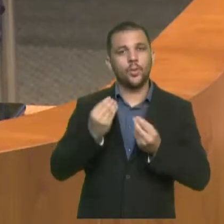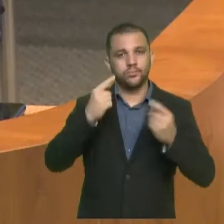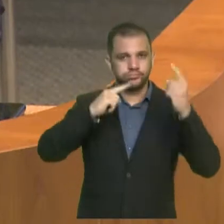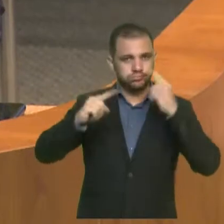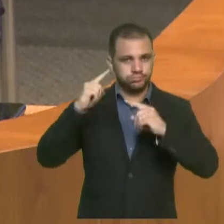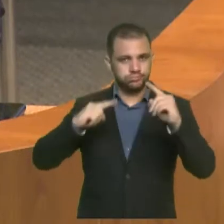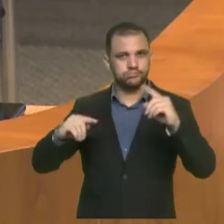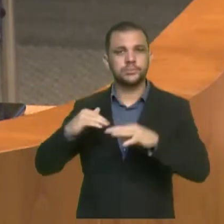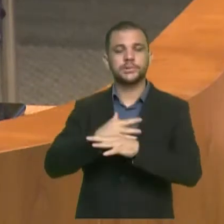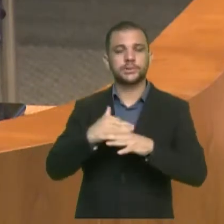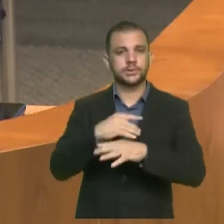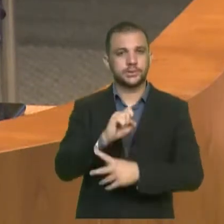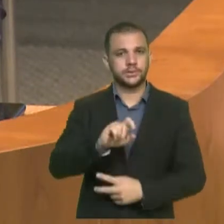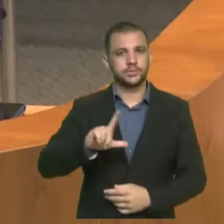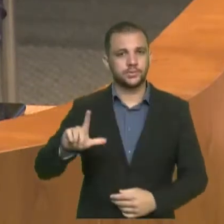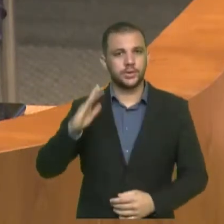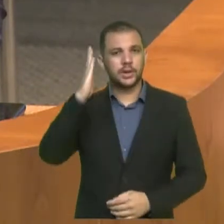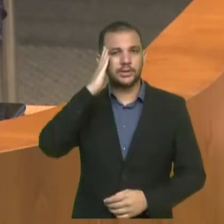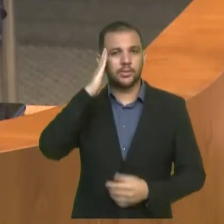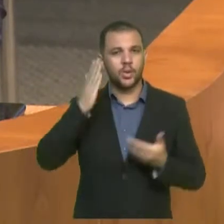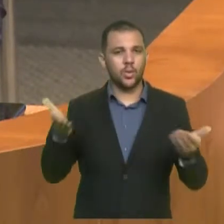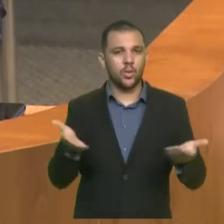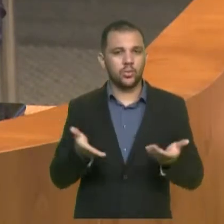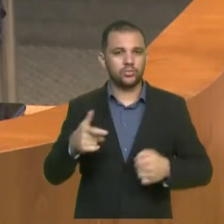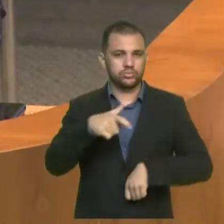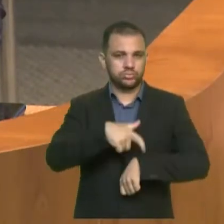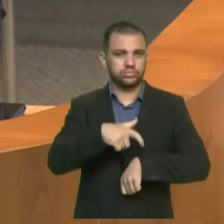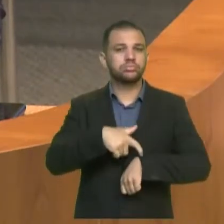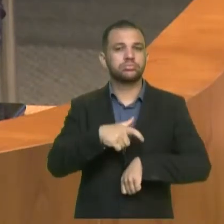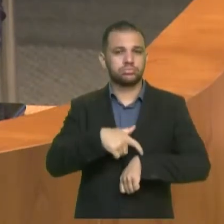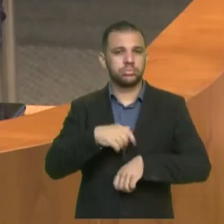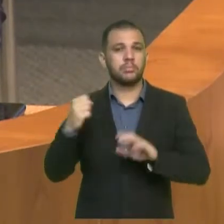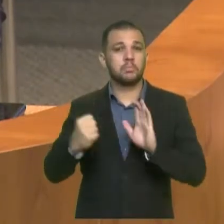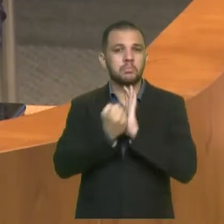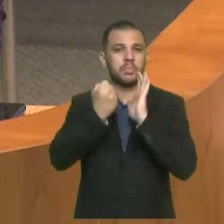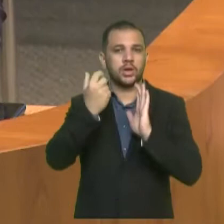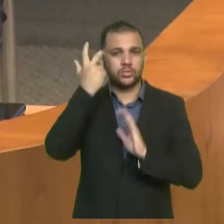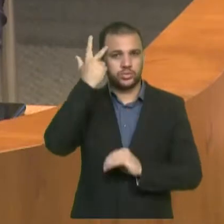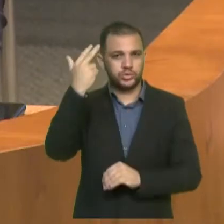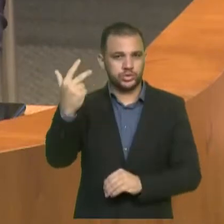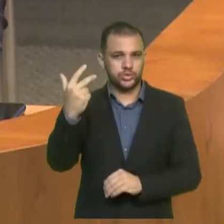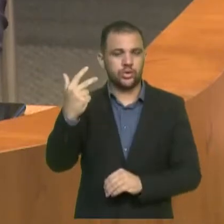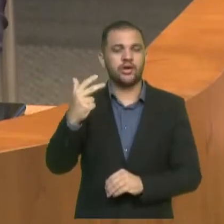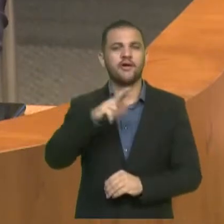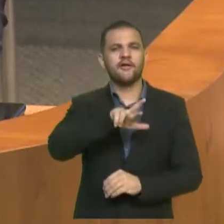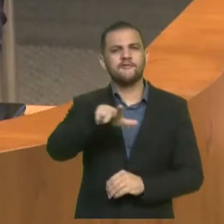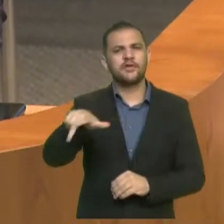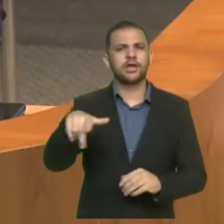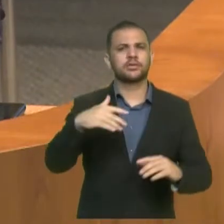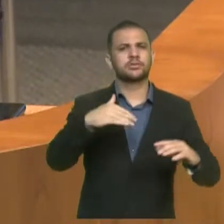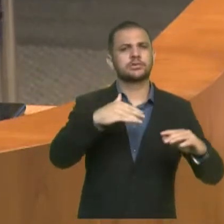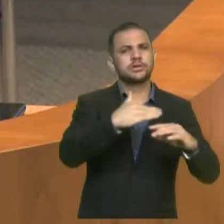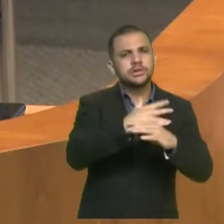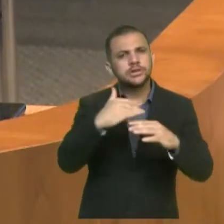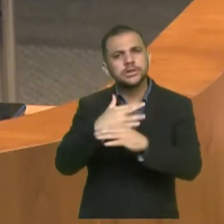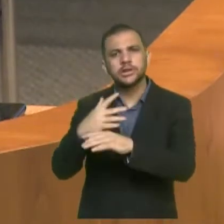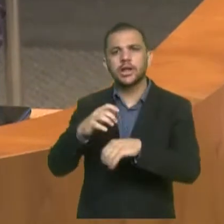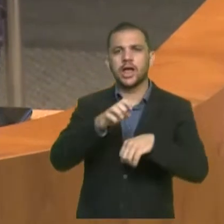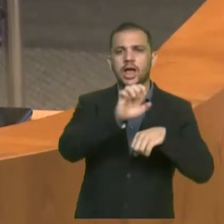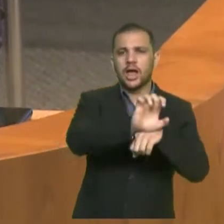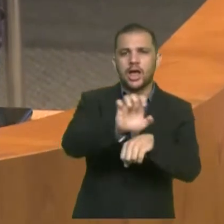mesmo estando em um momento histórico onde, infelizmente, vários estados e várias cidades